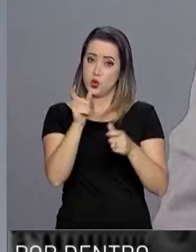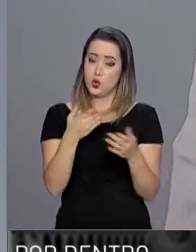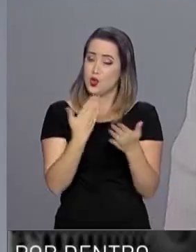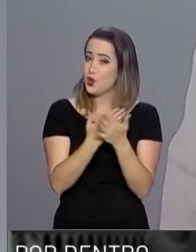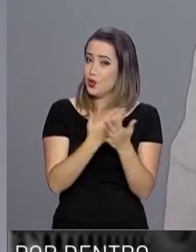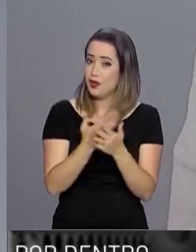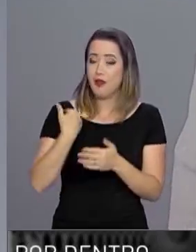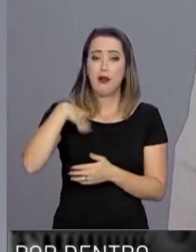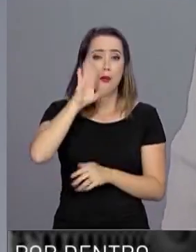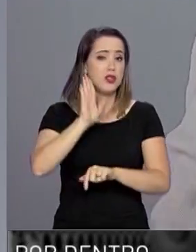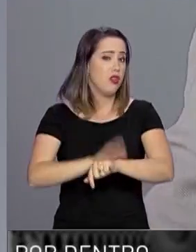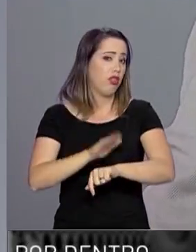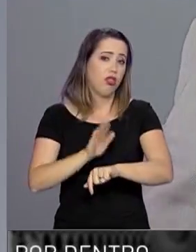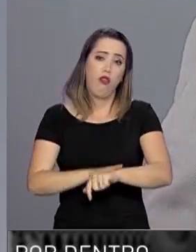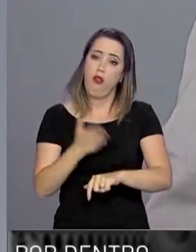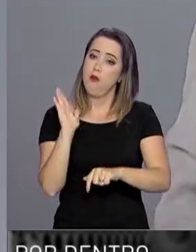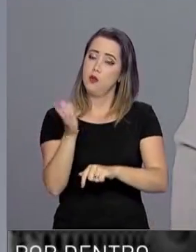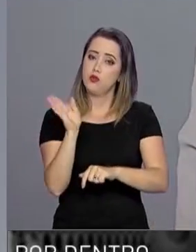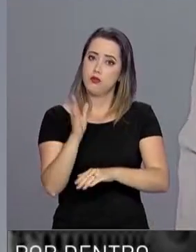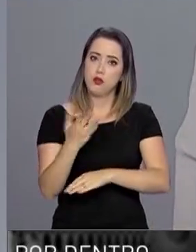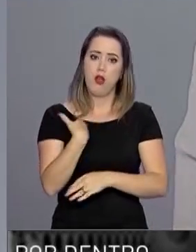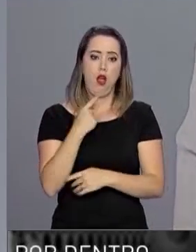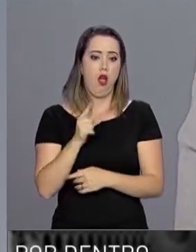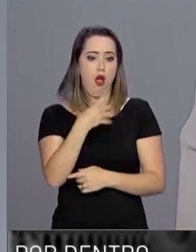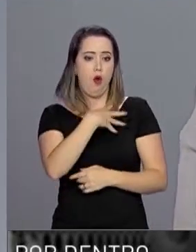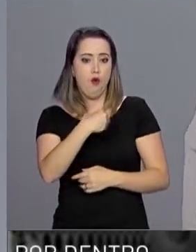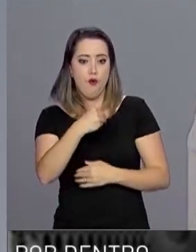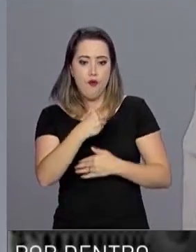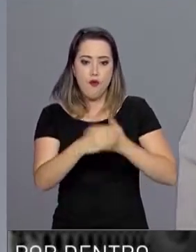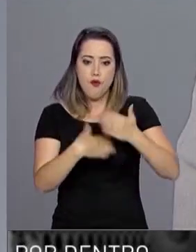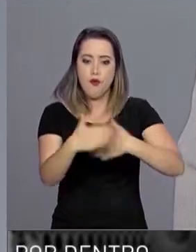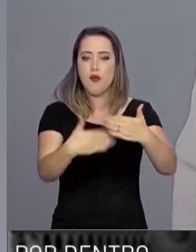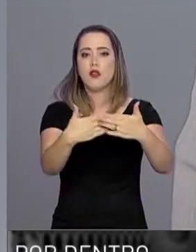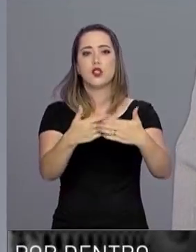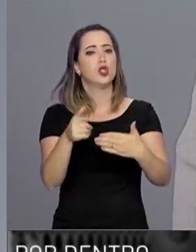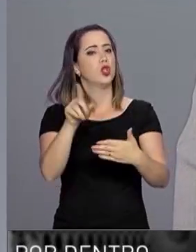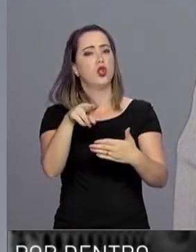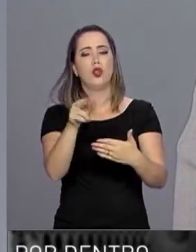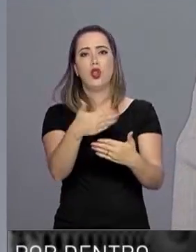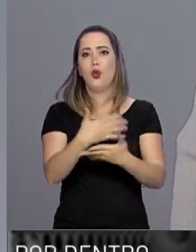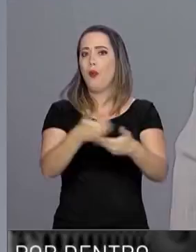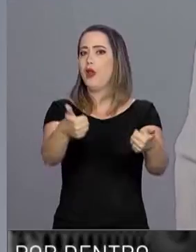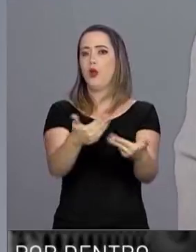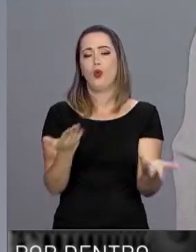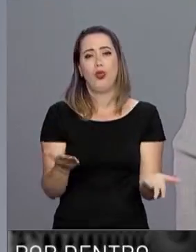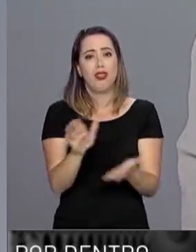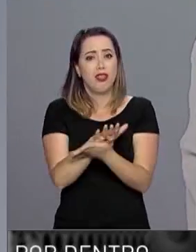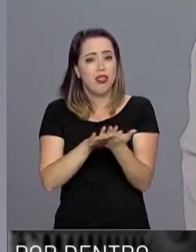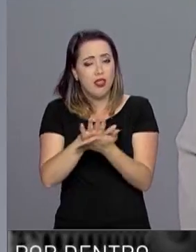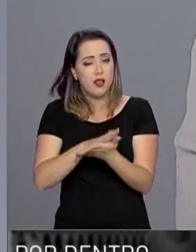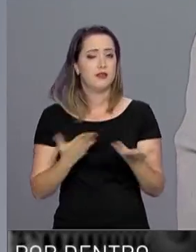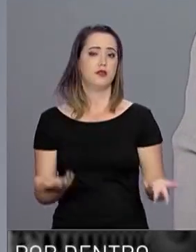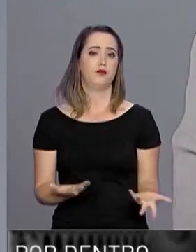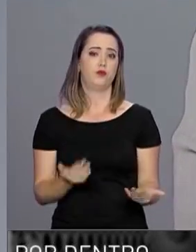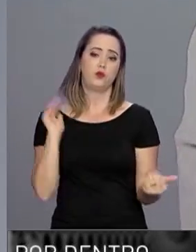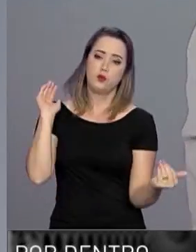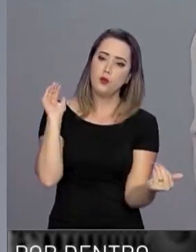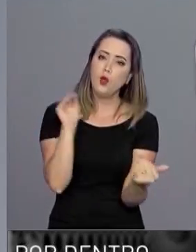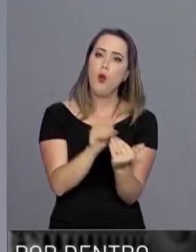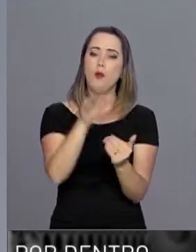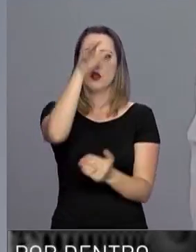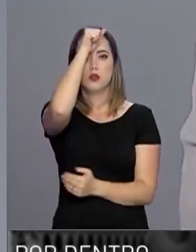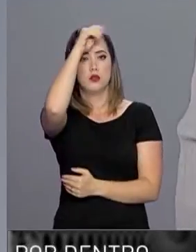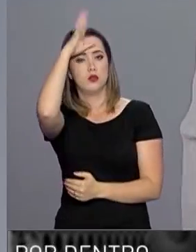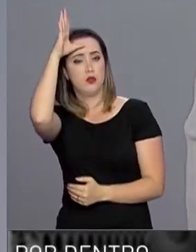já tivemos tempo também de geração inteira que não foram atingidas pela qualidade. Então, focar na